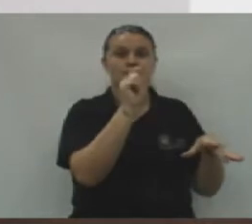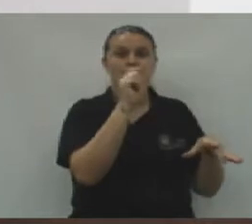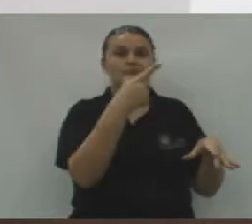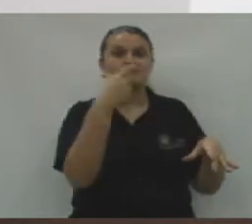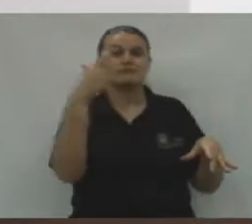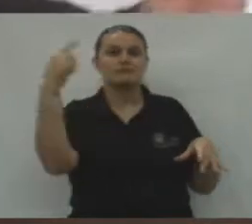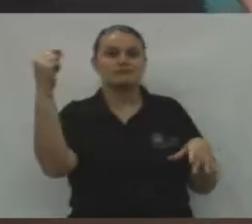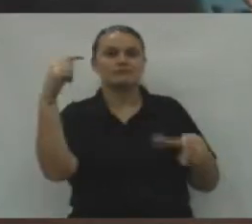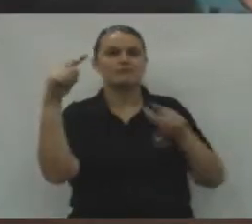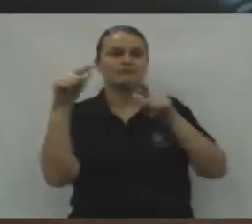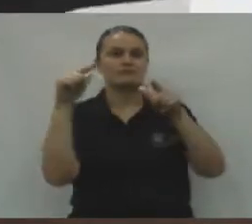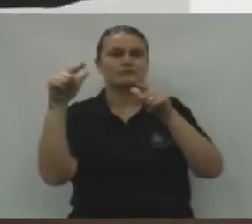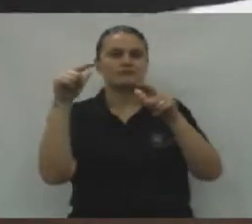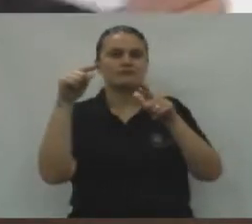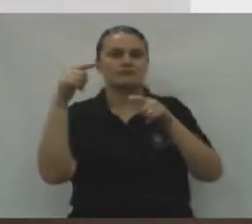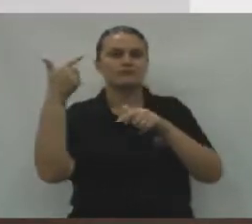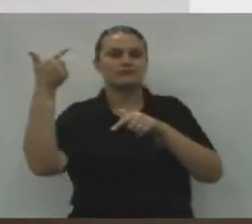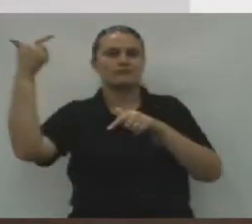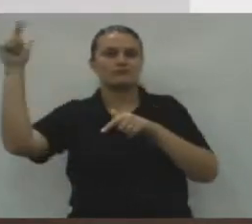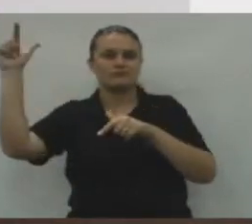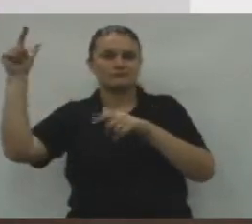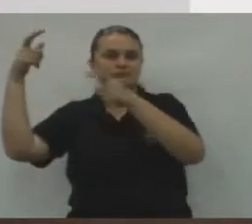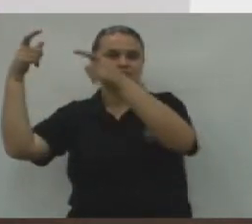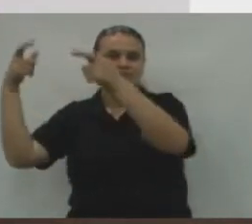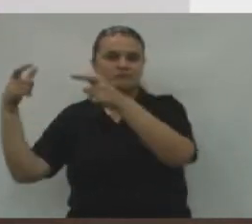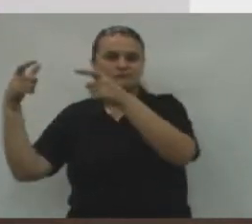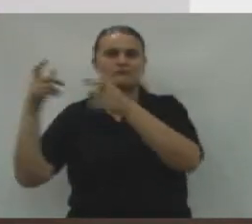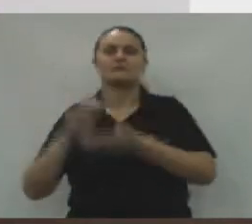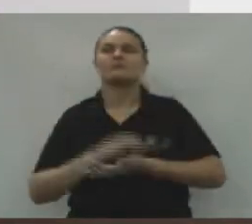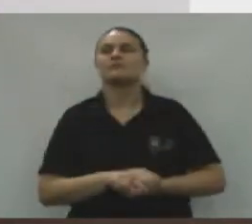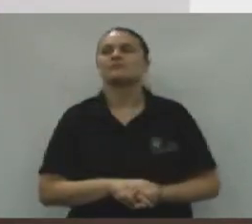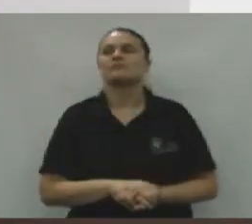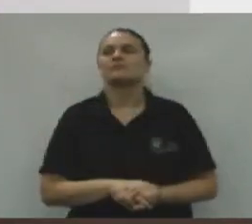de casa estão trabalhando em casas igual a do nosso amigo